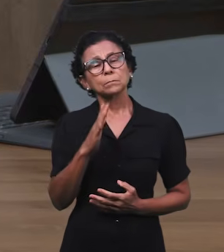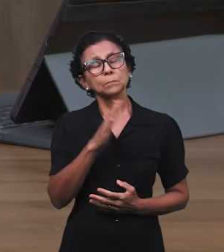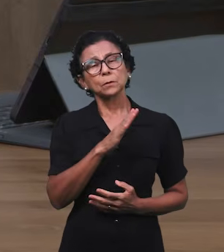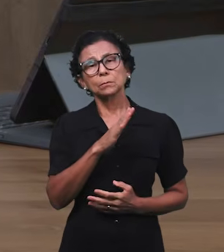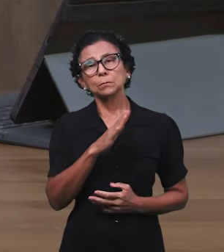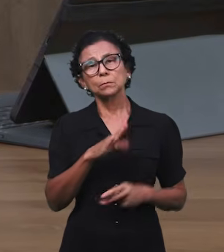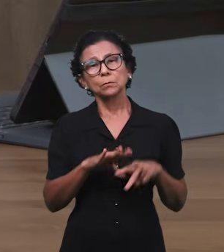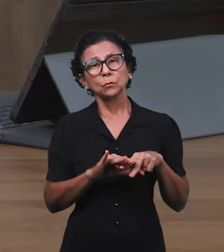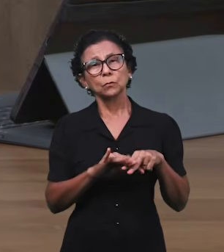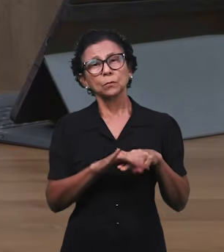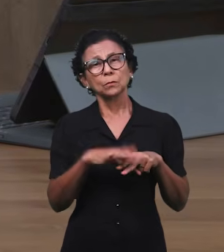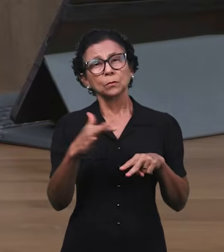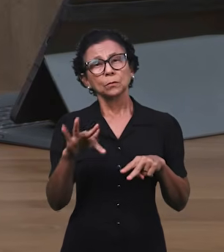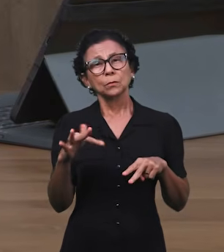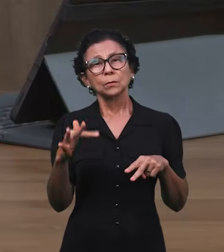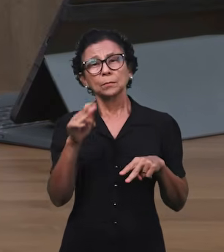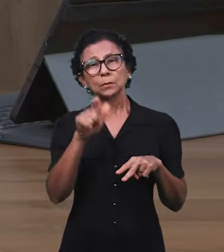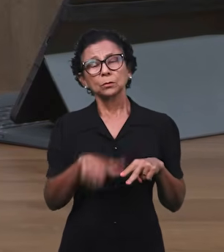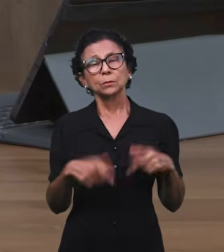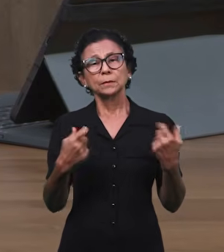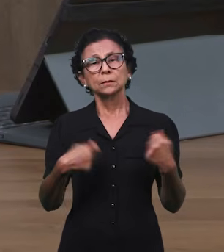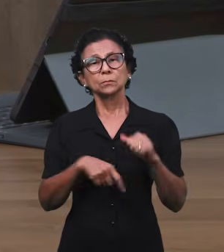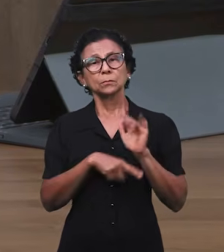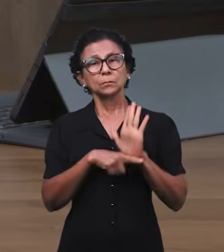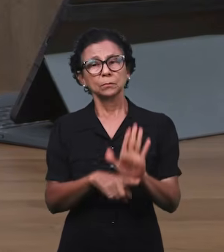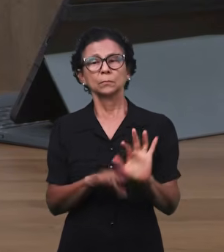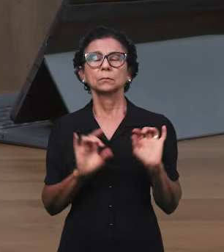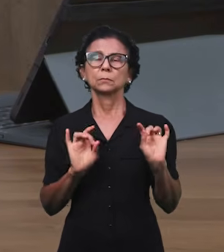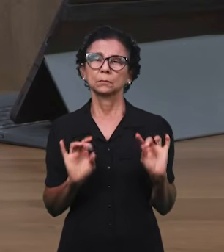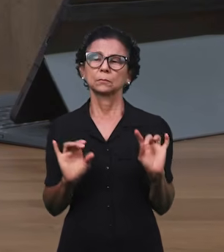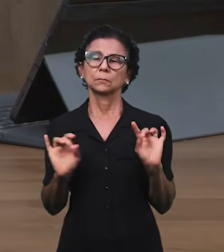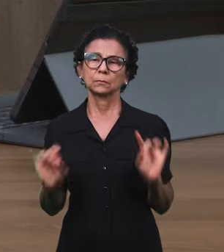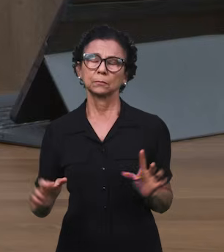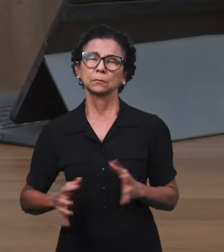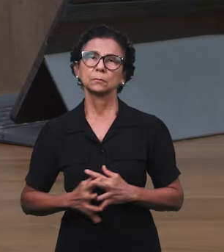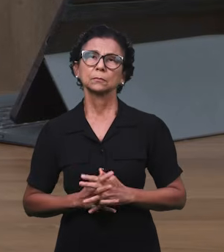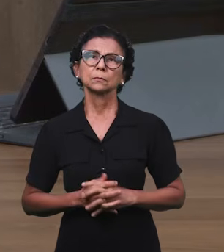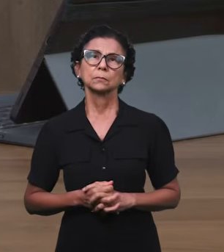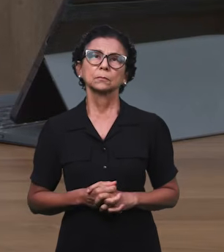precisa de auxílio especial. Nem sempre